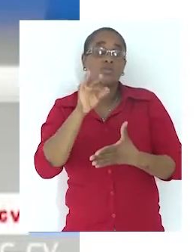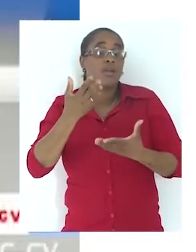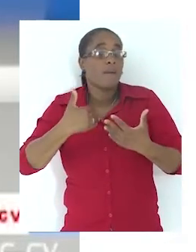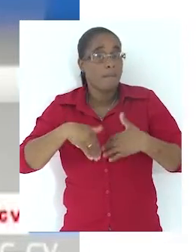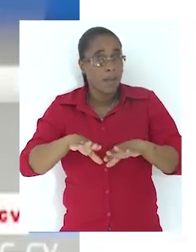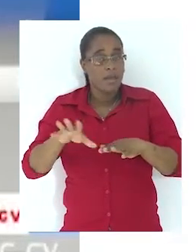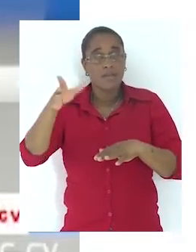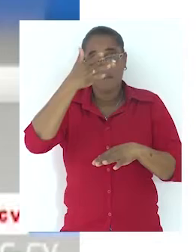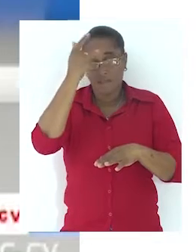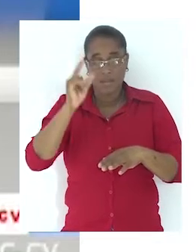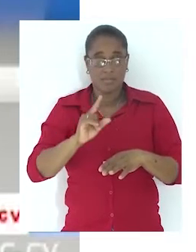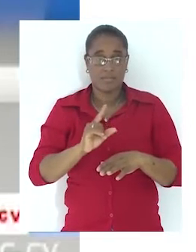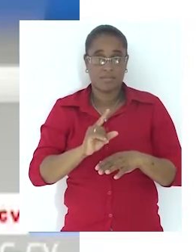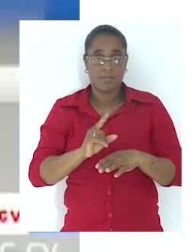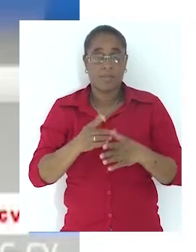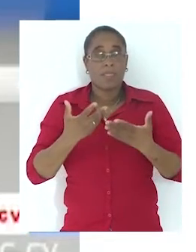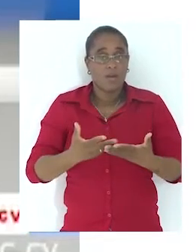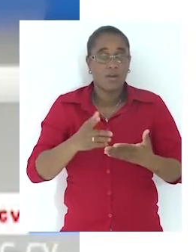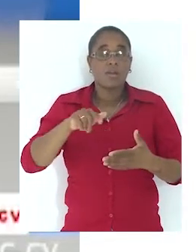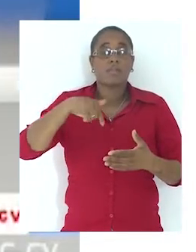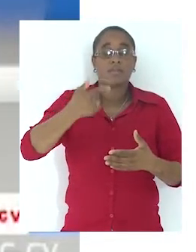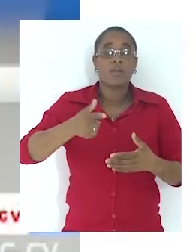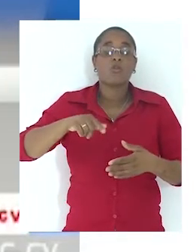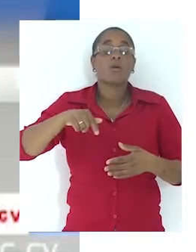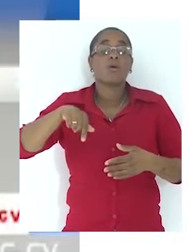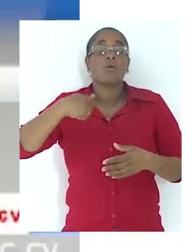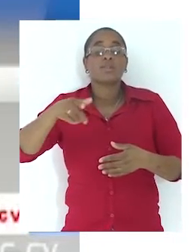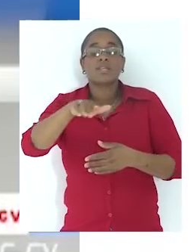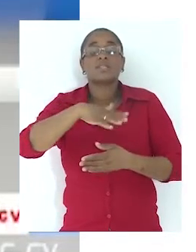mais factível. Agora, nós temos uma outra situação.